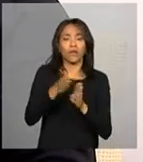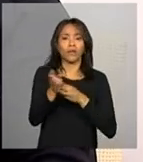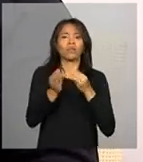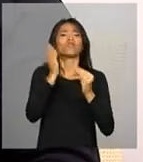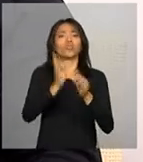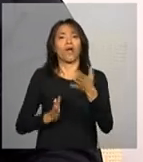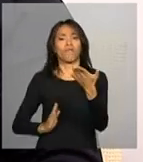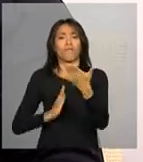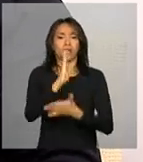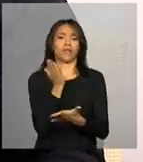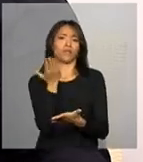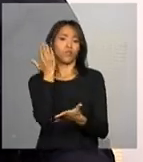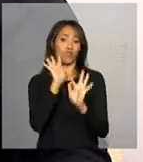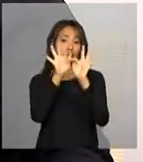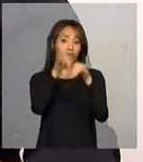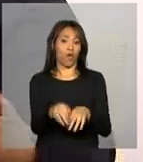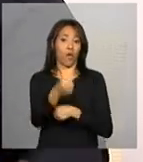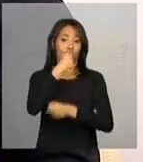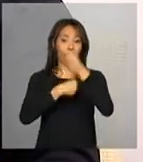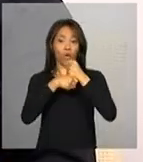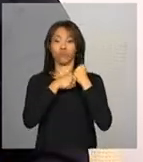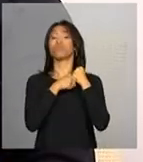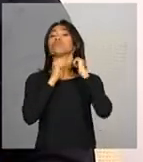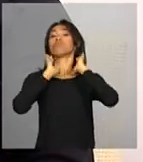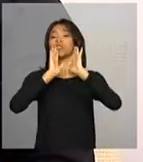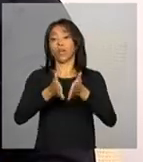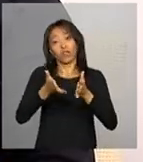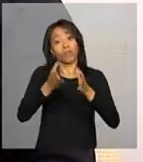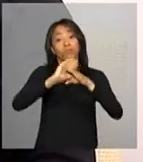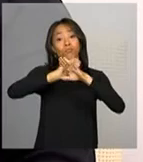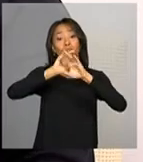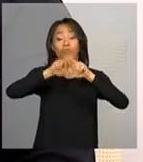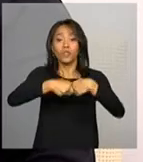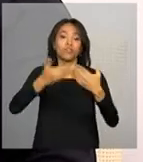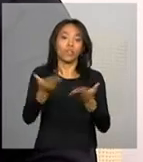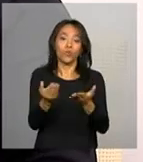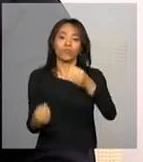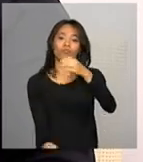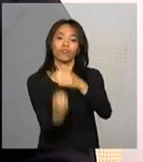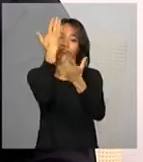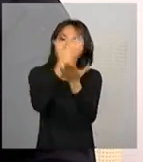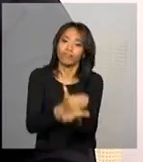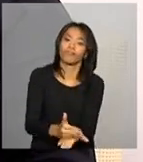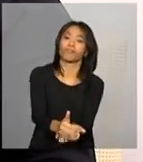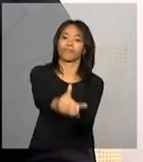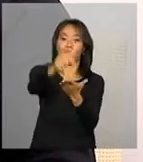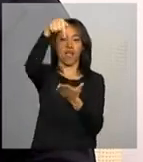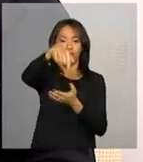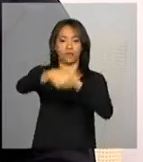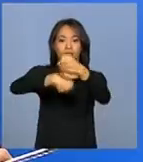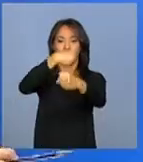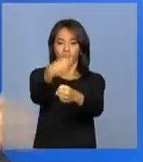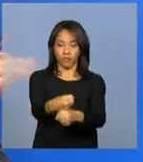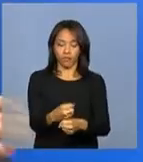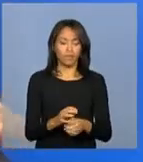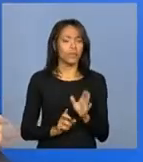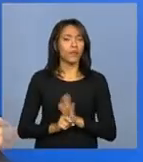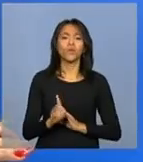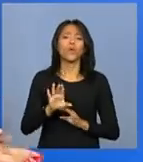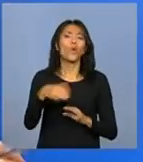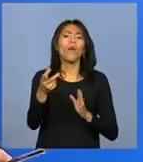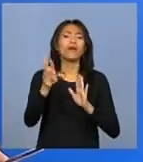foi aprovado no final do ano passado e é por isso que nós estamos implementando a norma agora esse ano e essas prioridades